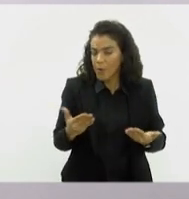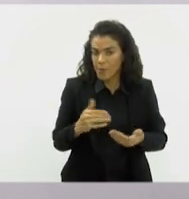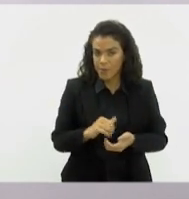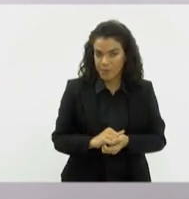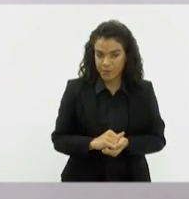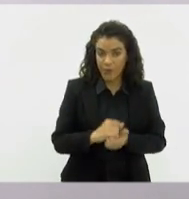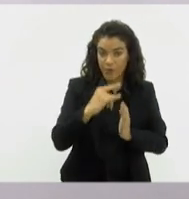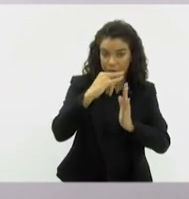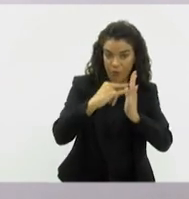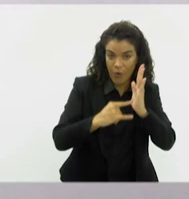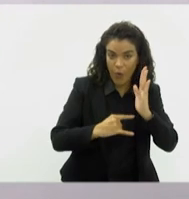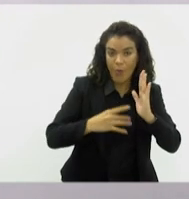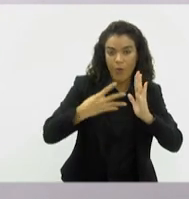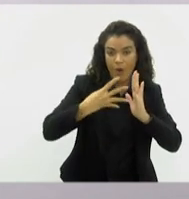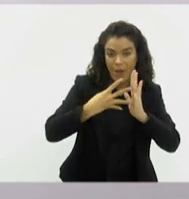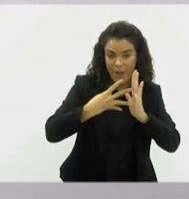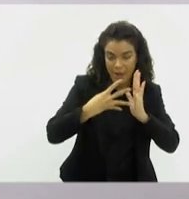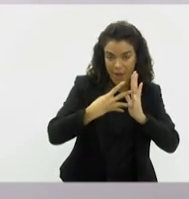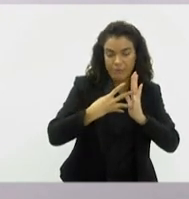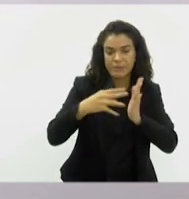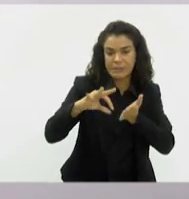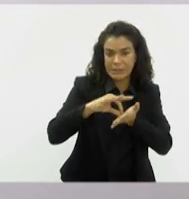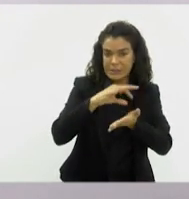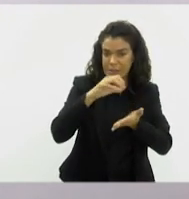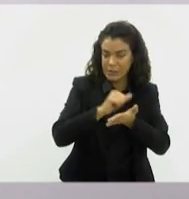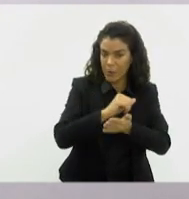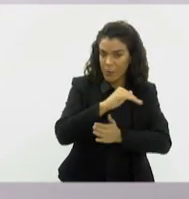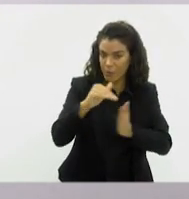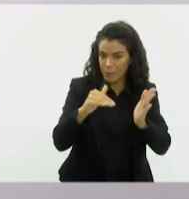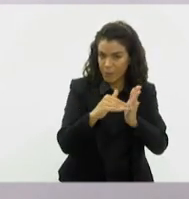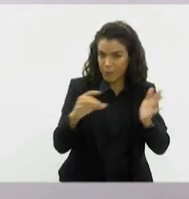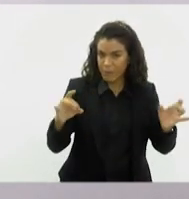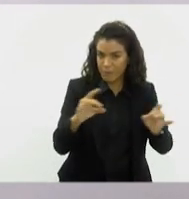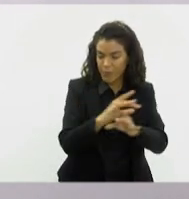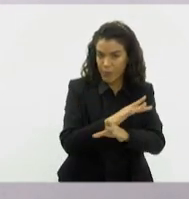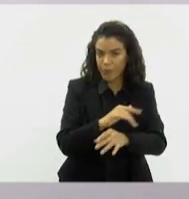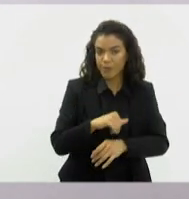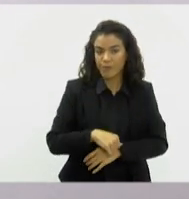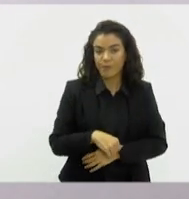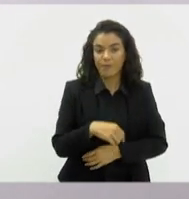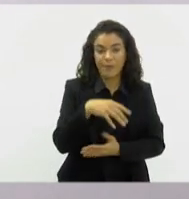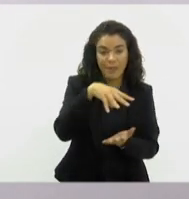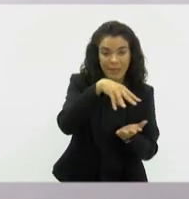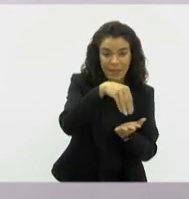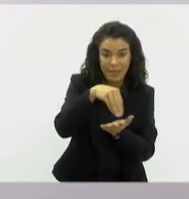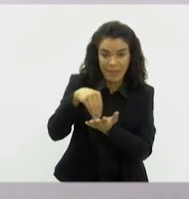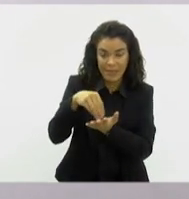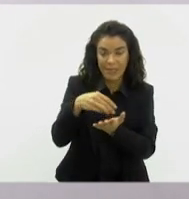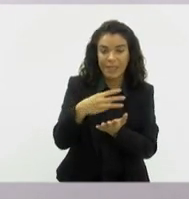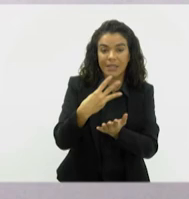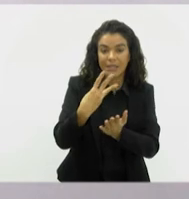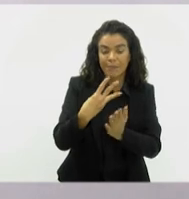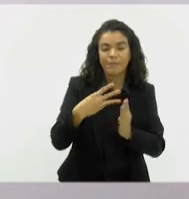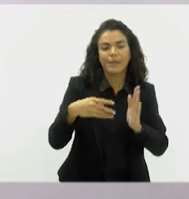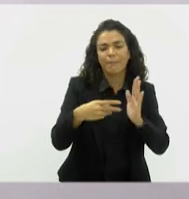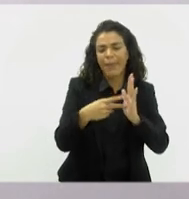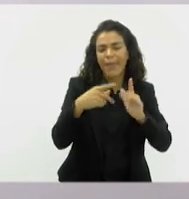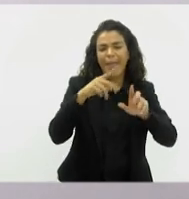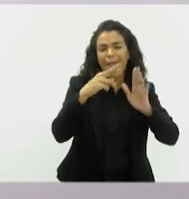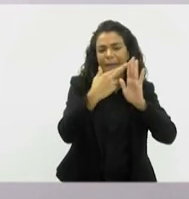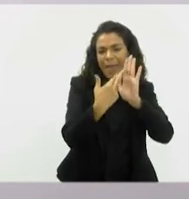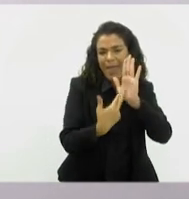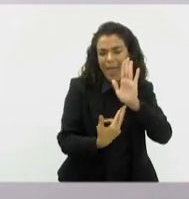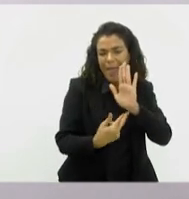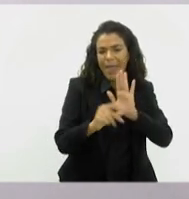Formulário de inscrição, anexo 3, preenchido. Currículo de no máximo 3 laudas. Fonte Times New Roman,